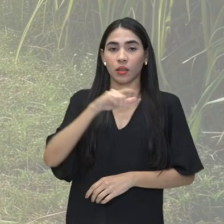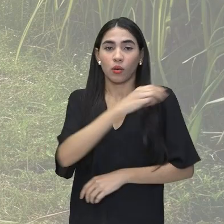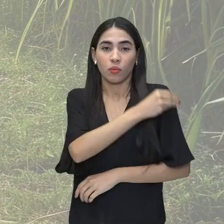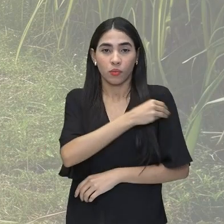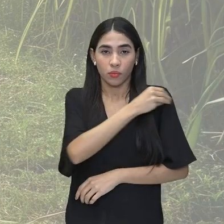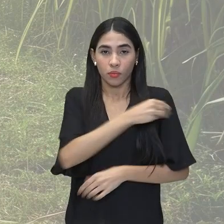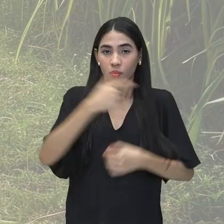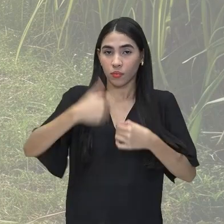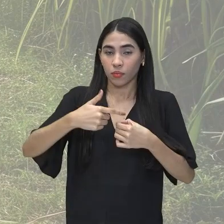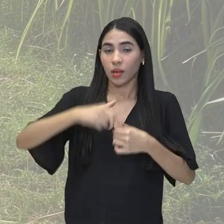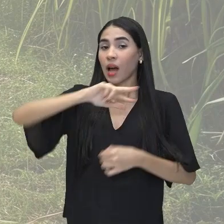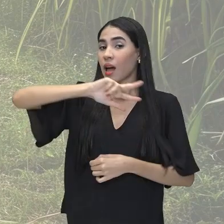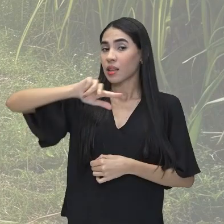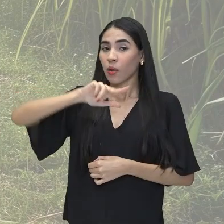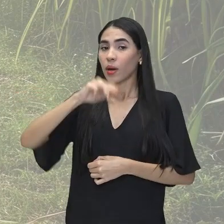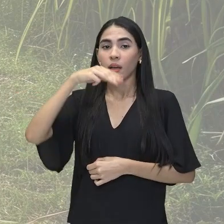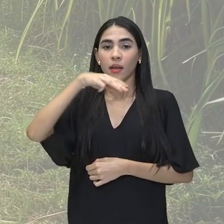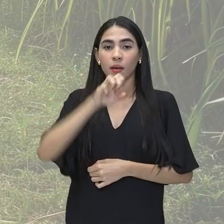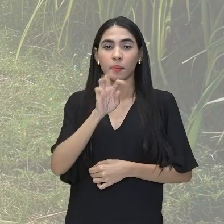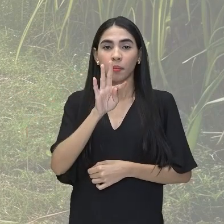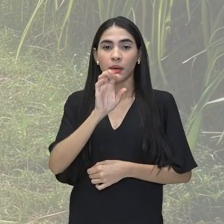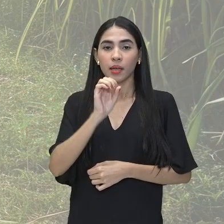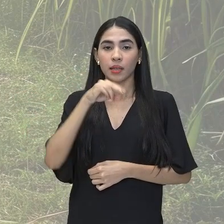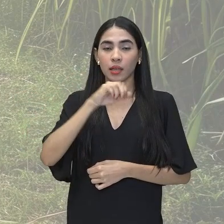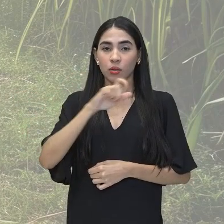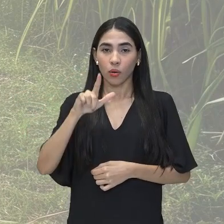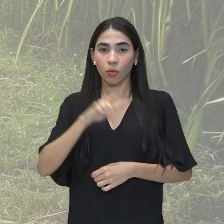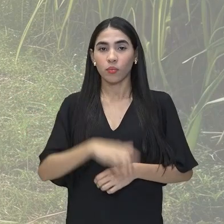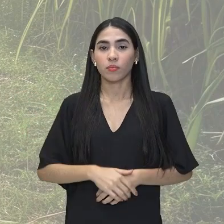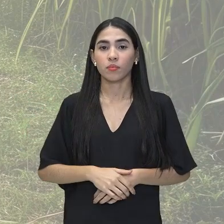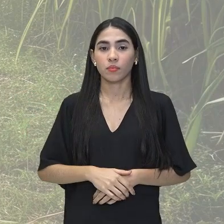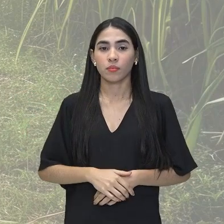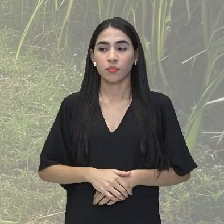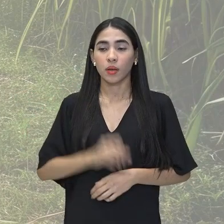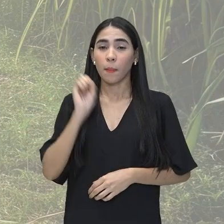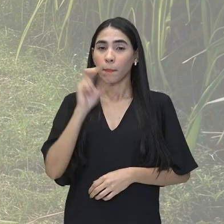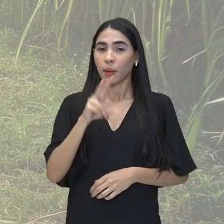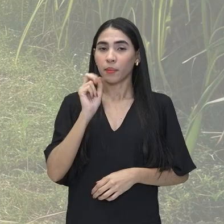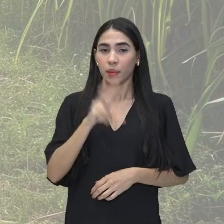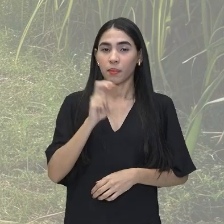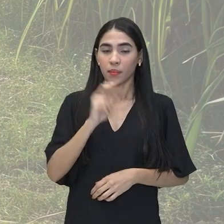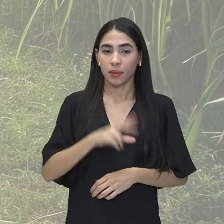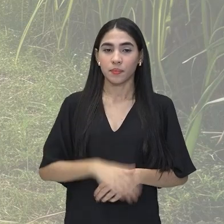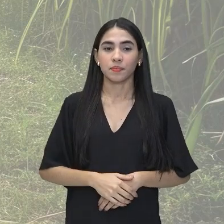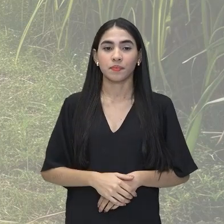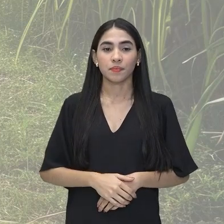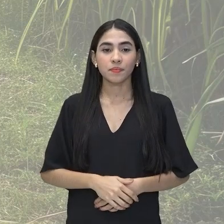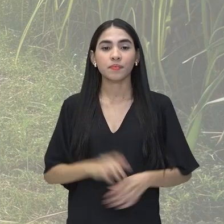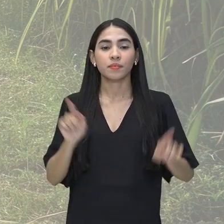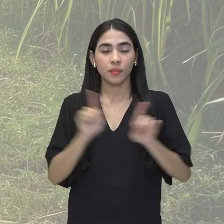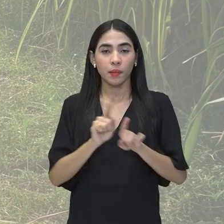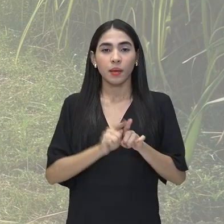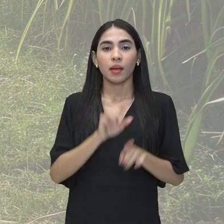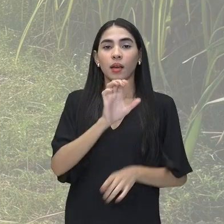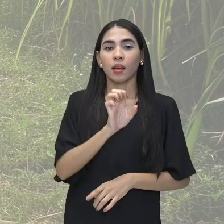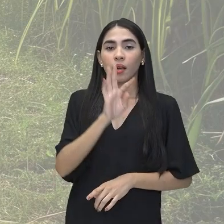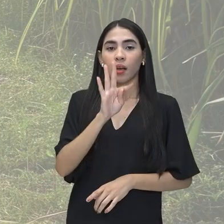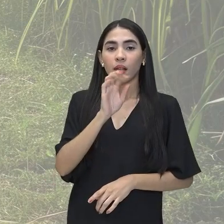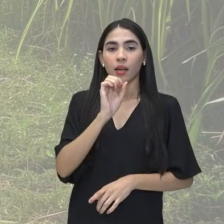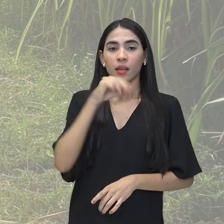o metanol. O metanol é venenoso, o metanol é tóxico, né? E além disso, o etanol, ele tem